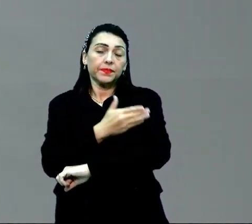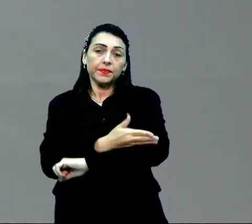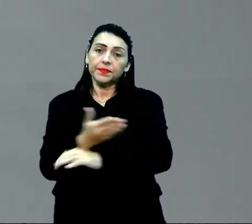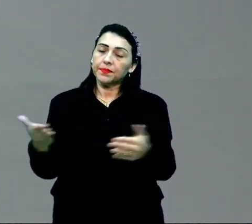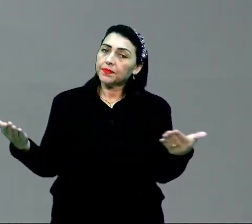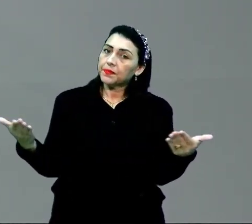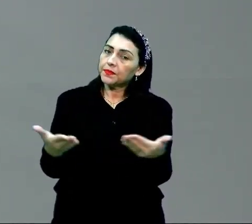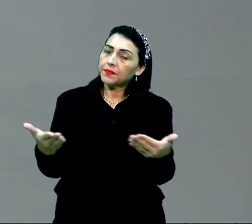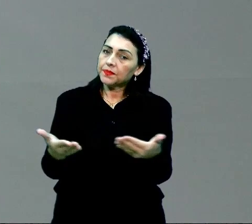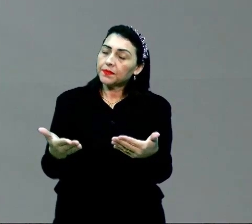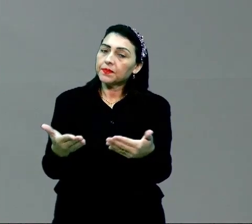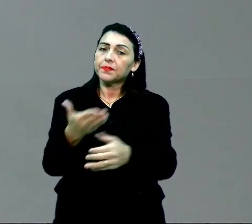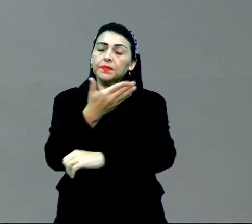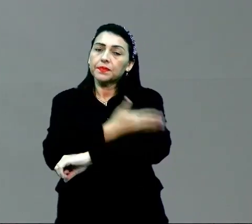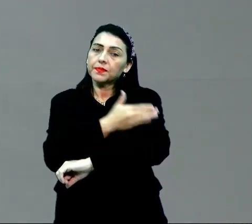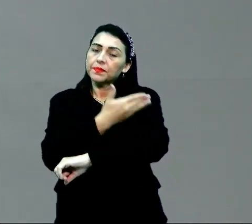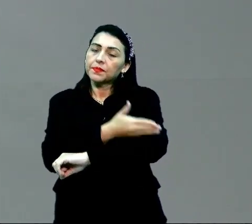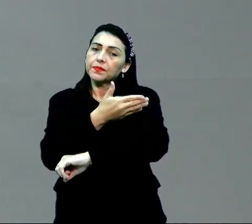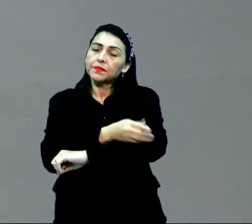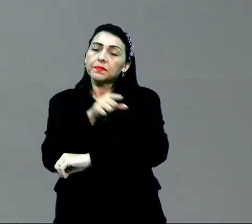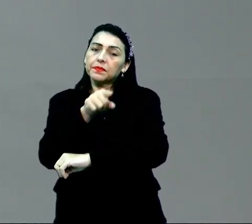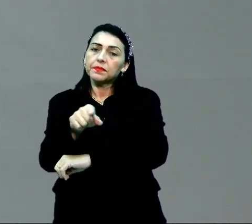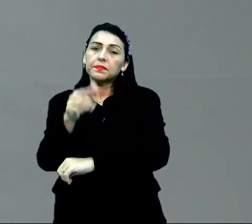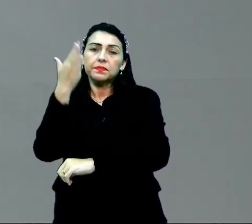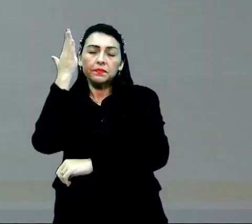porque eu acho que a parte prática faz com que você compreenda melhor.